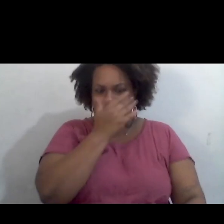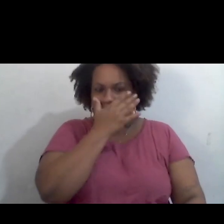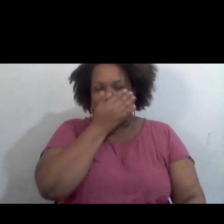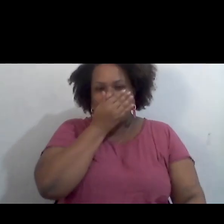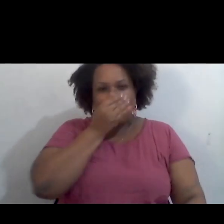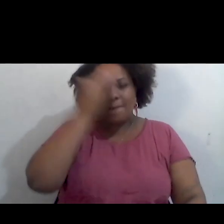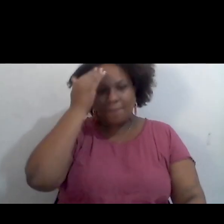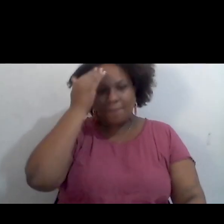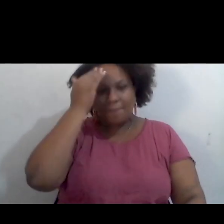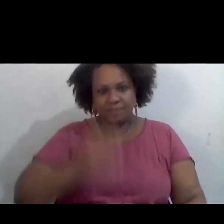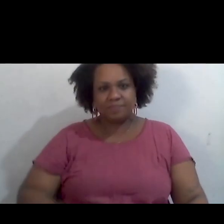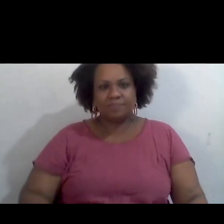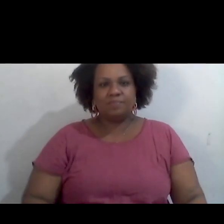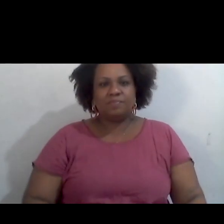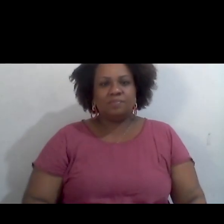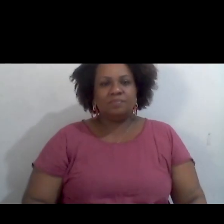gente.